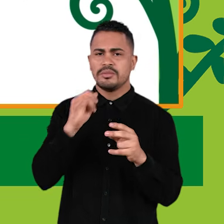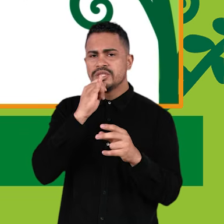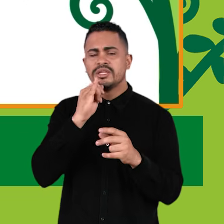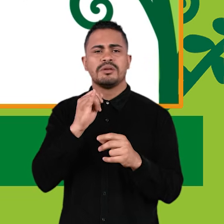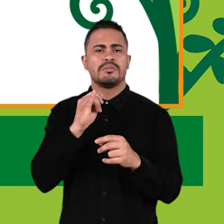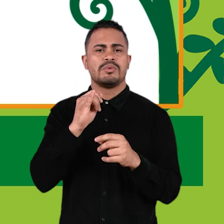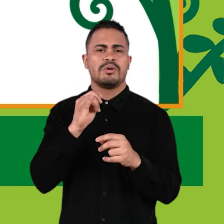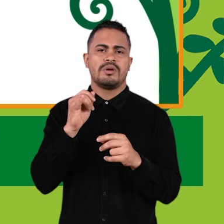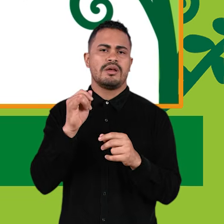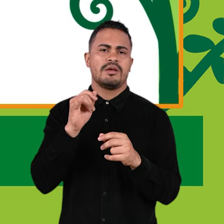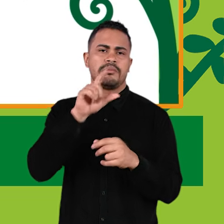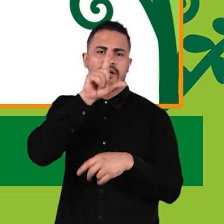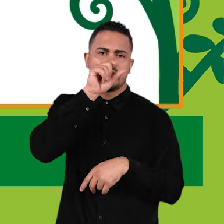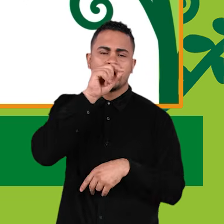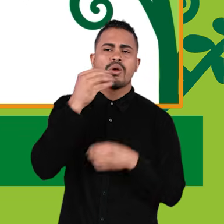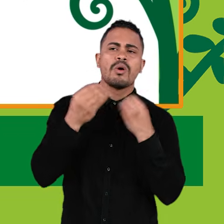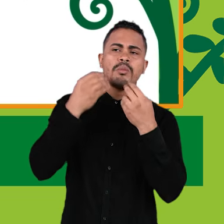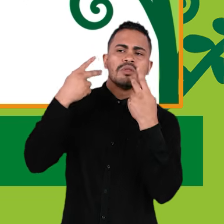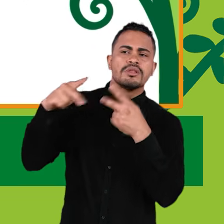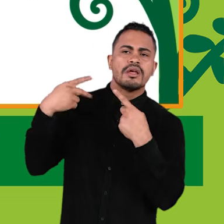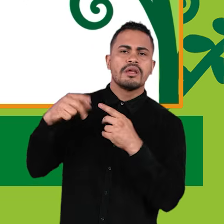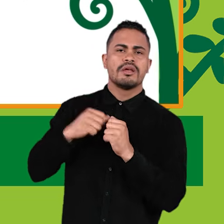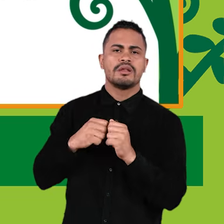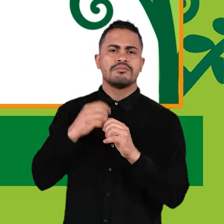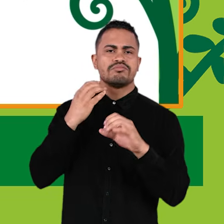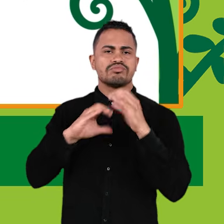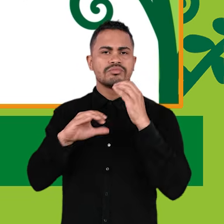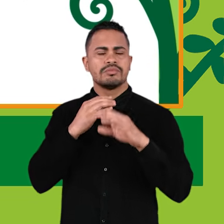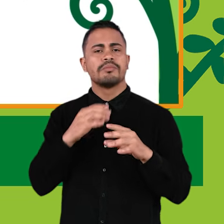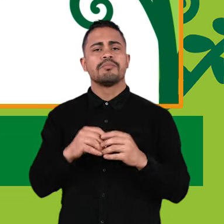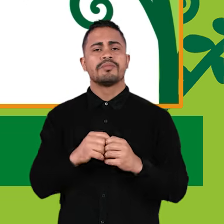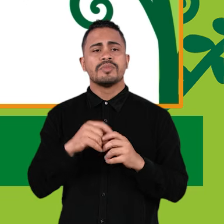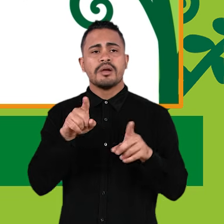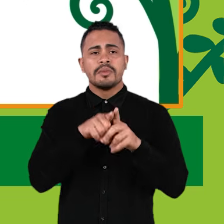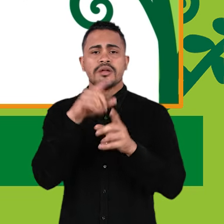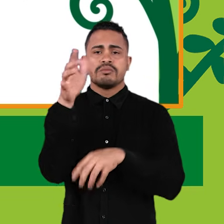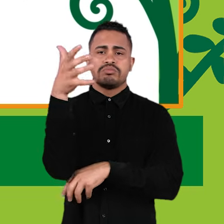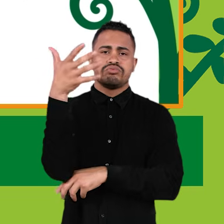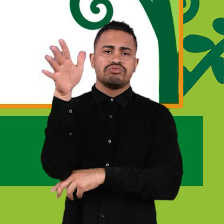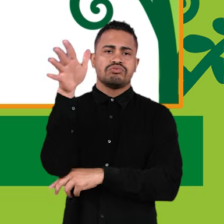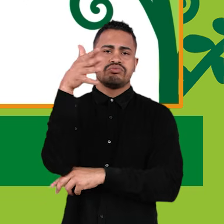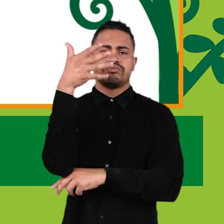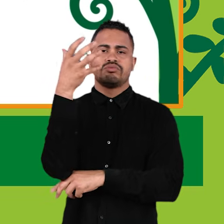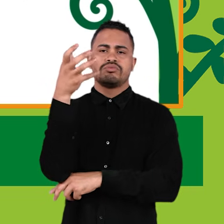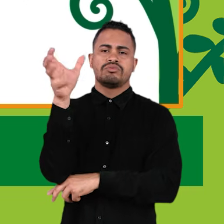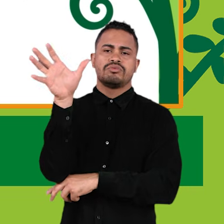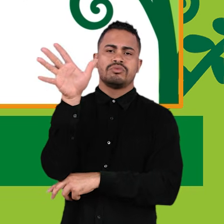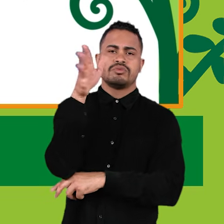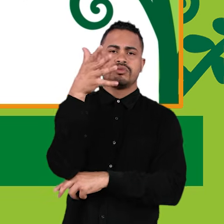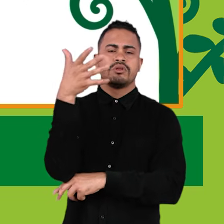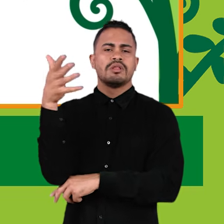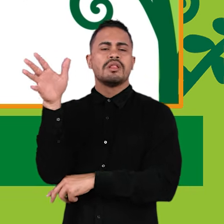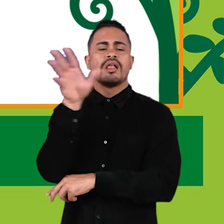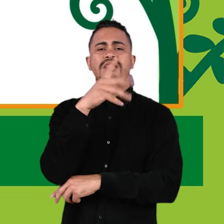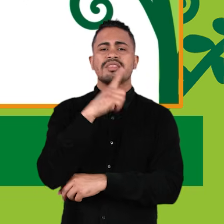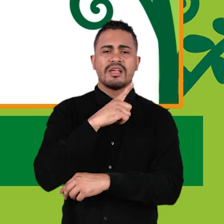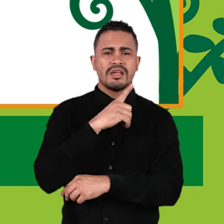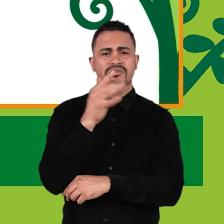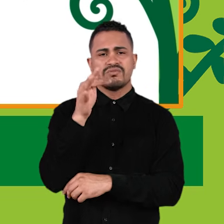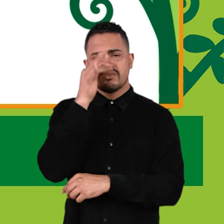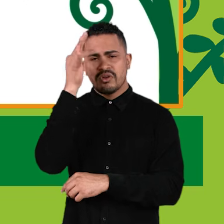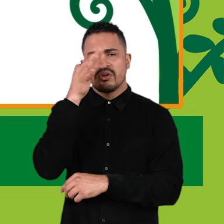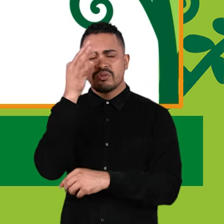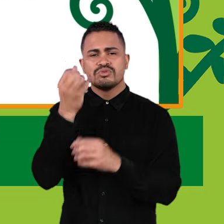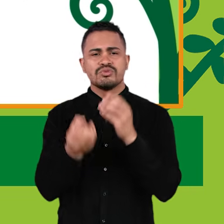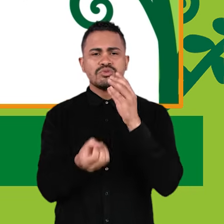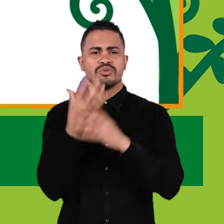dos pássaros, né? o balançar das folhas em épocas de vento, por exemplo. Então você vai ter ali aquelas flores que vão